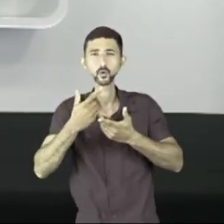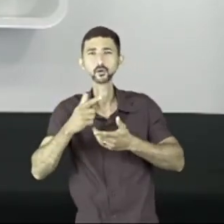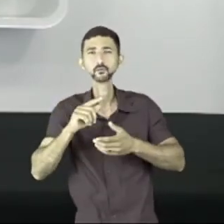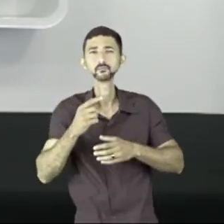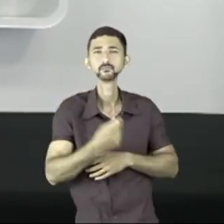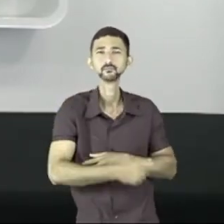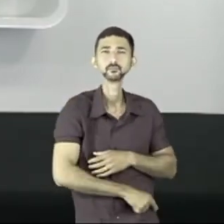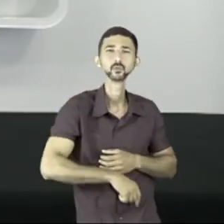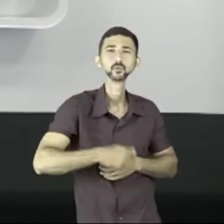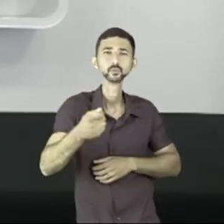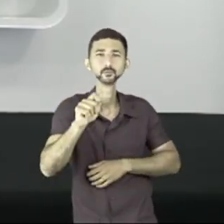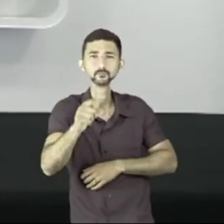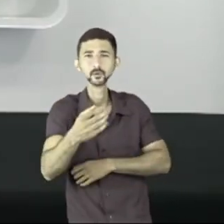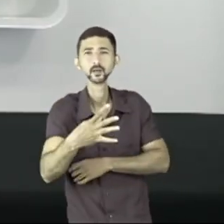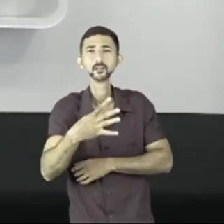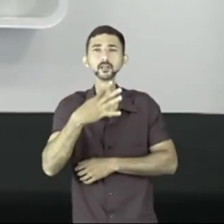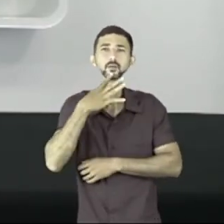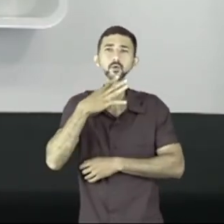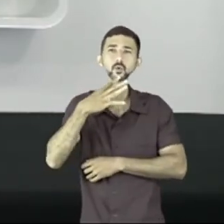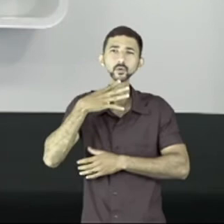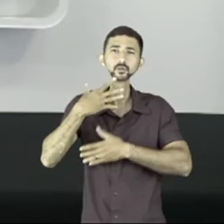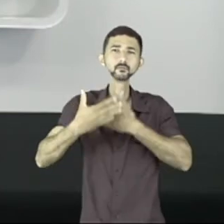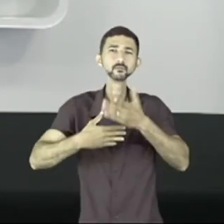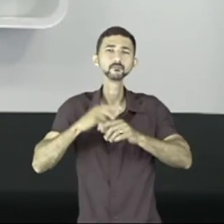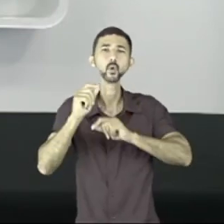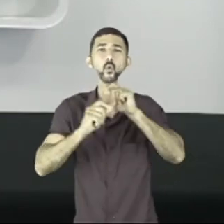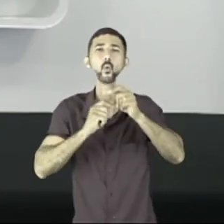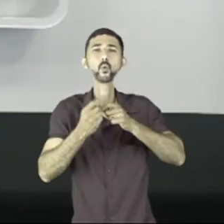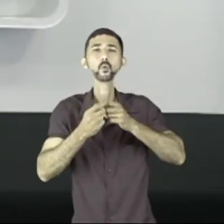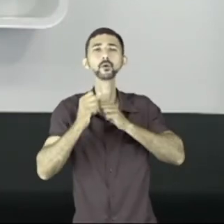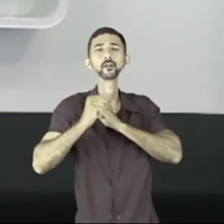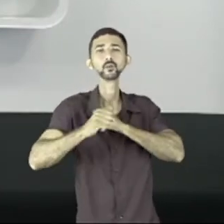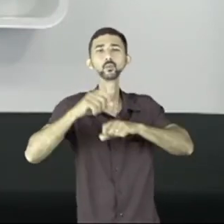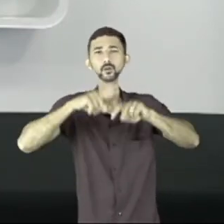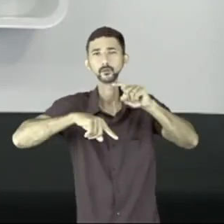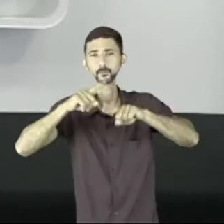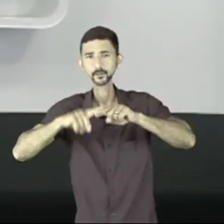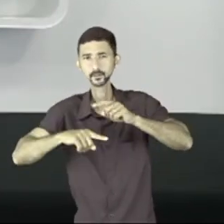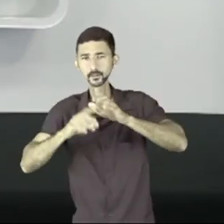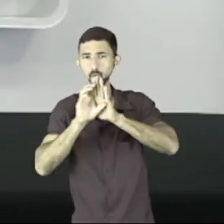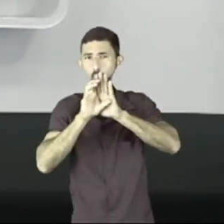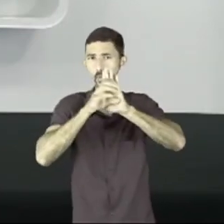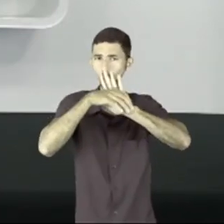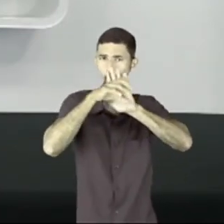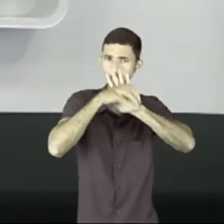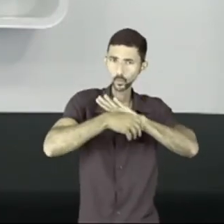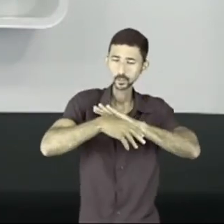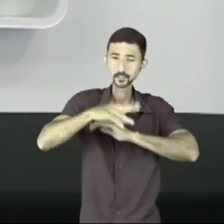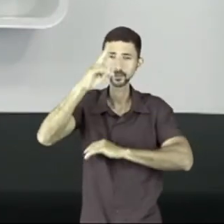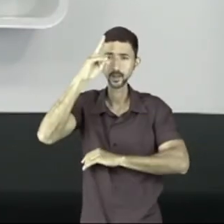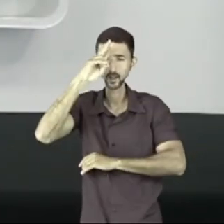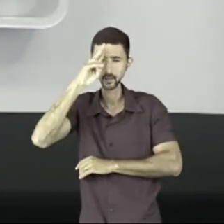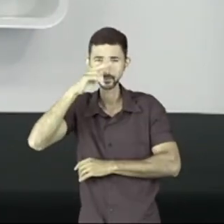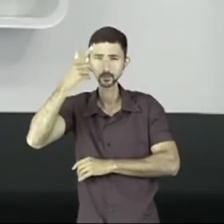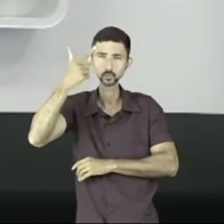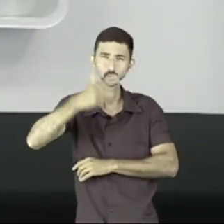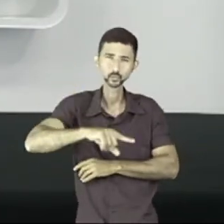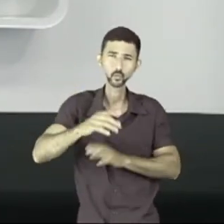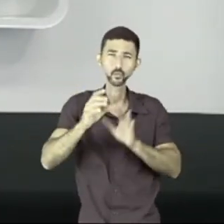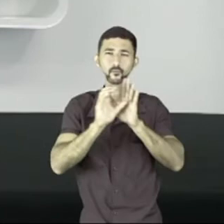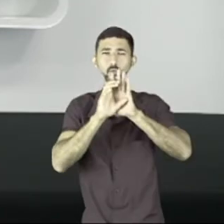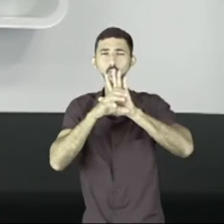espada, conhecemos, né, o que são as lutas com implemento, vimos o conceito, relembramos esse